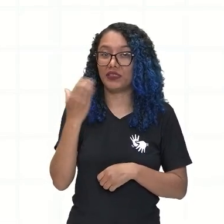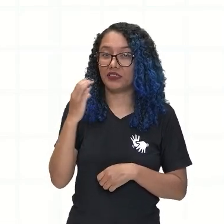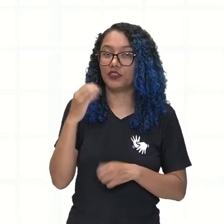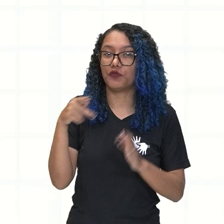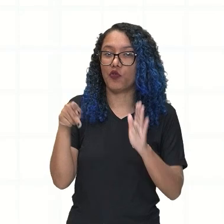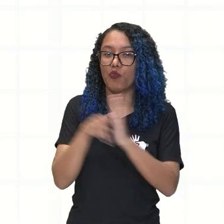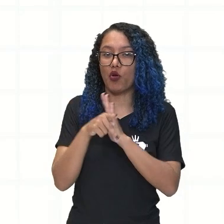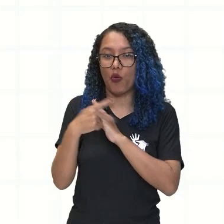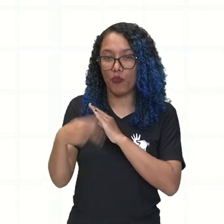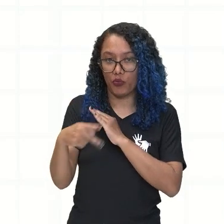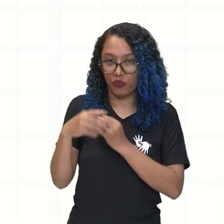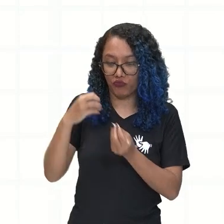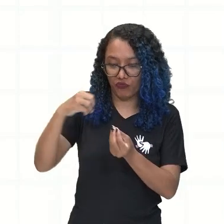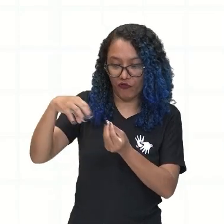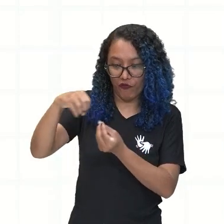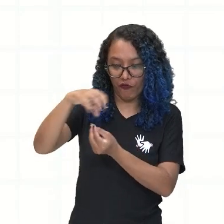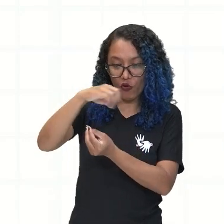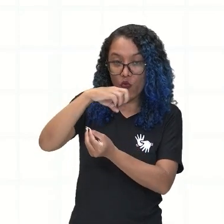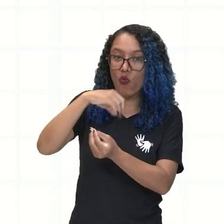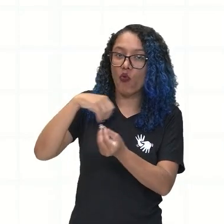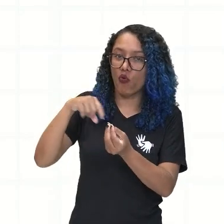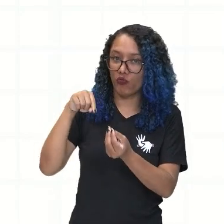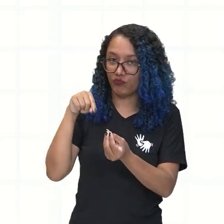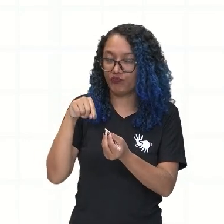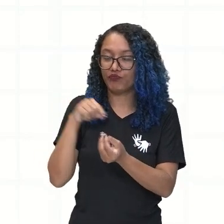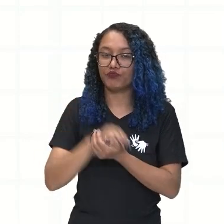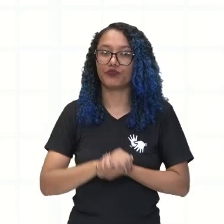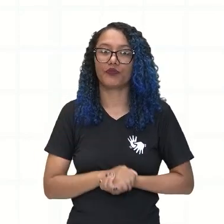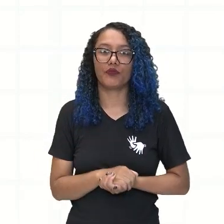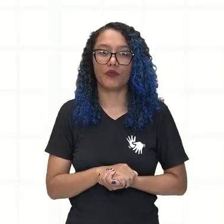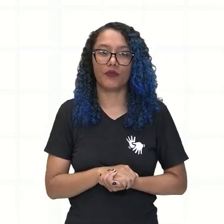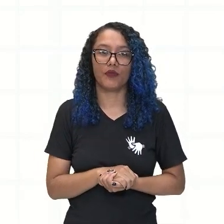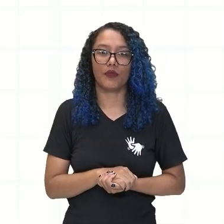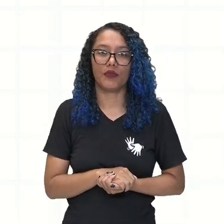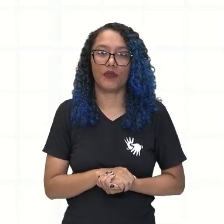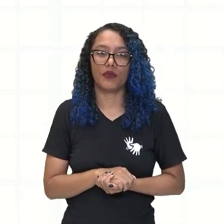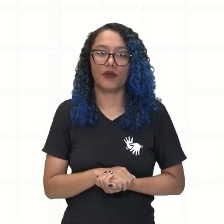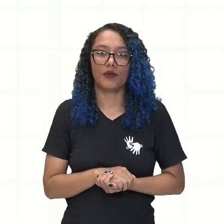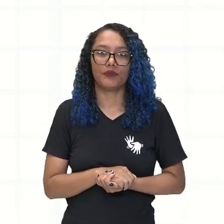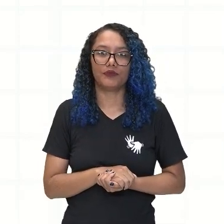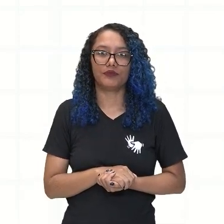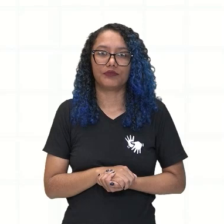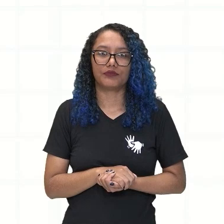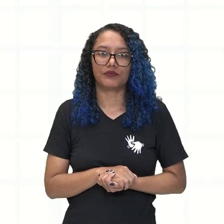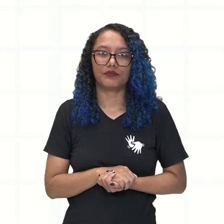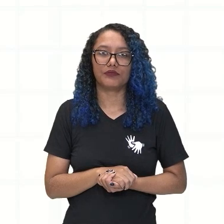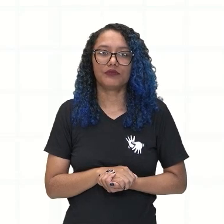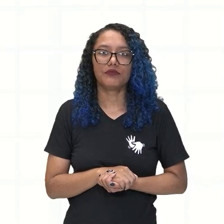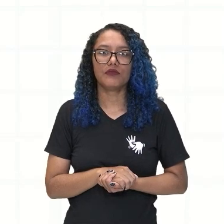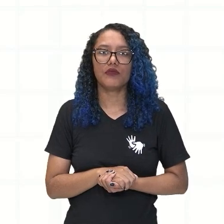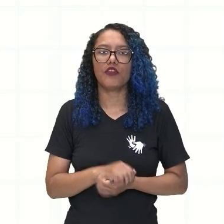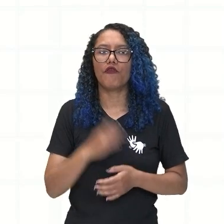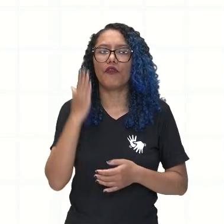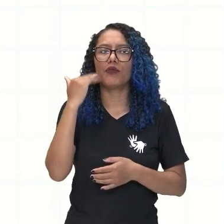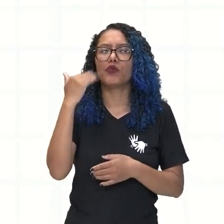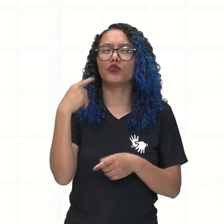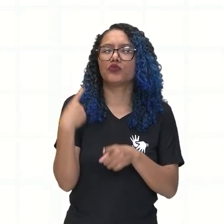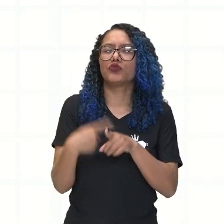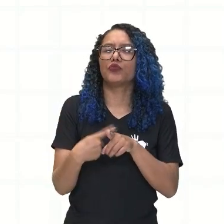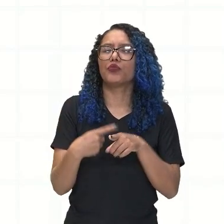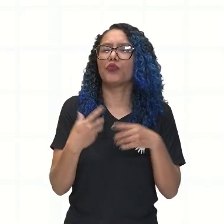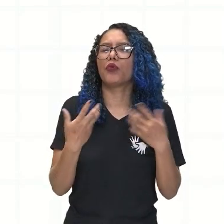fungo, que o naturalista britânico estudou. É conhecido por transformar formigas